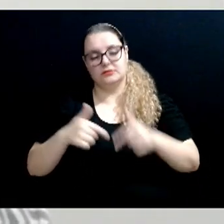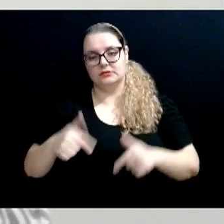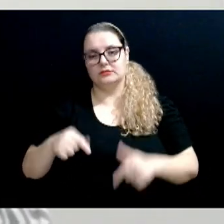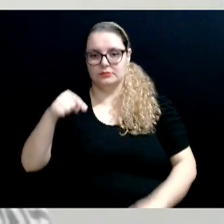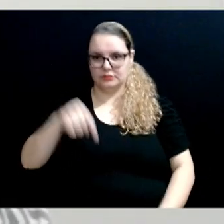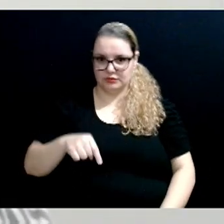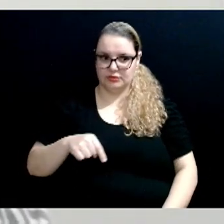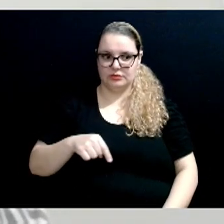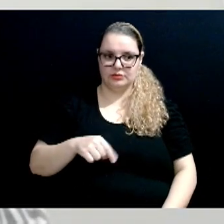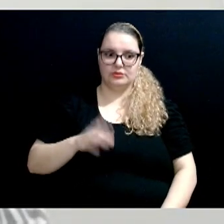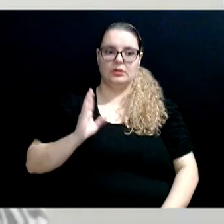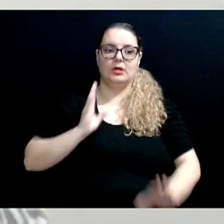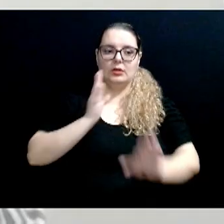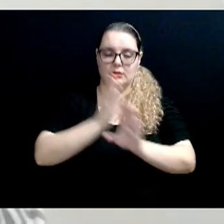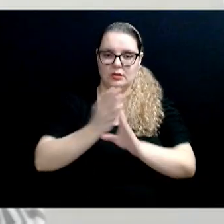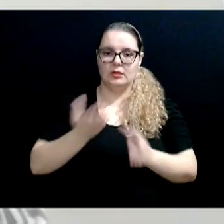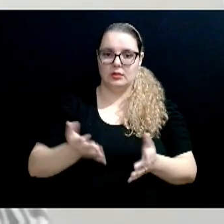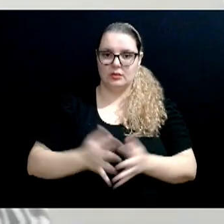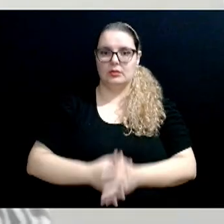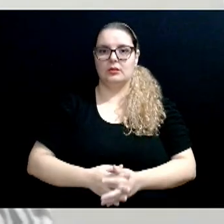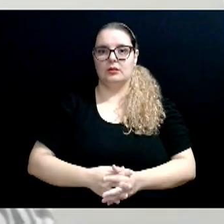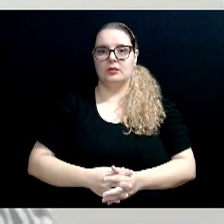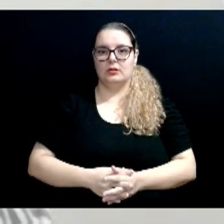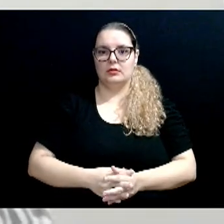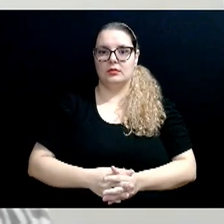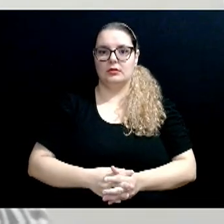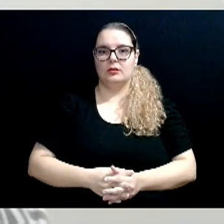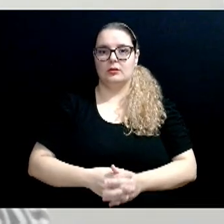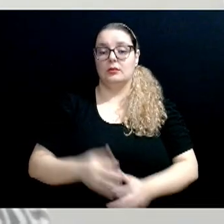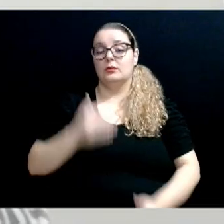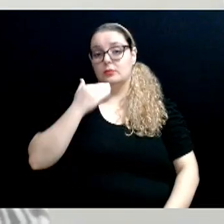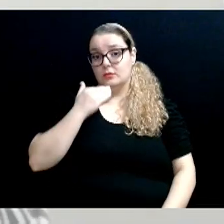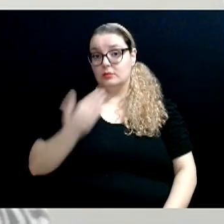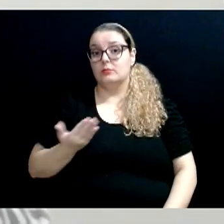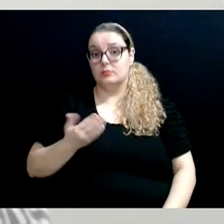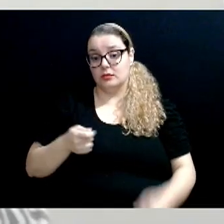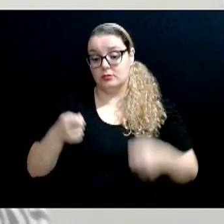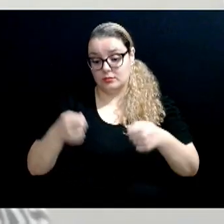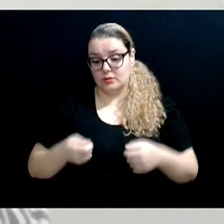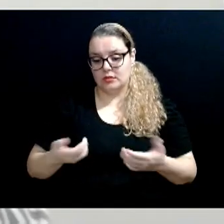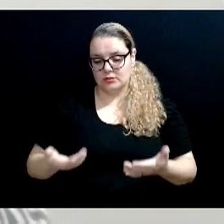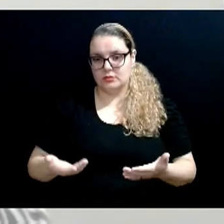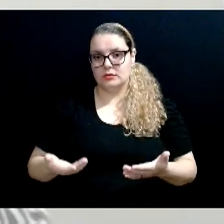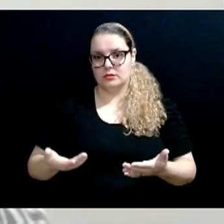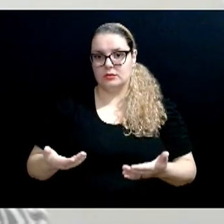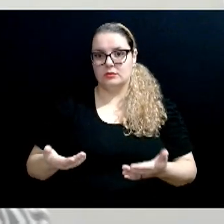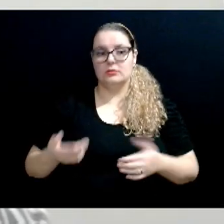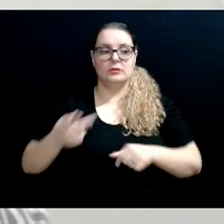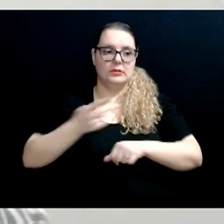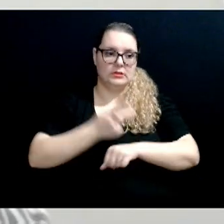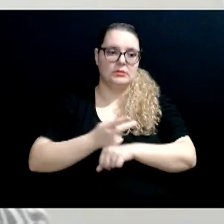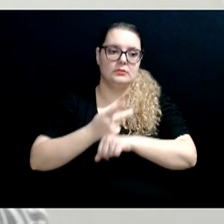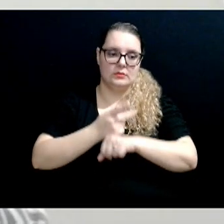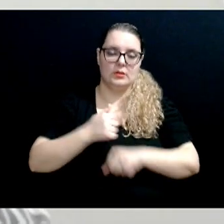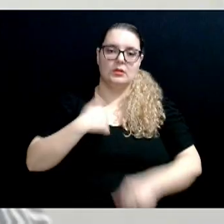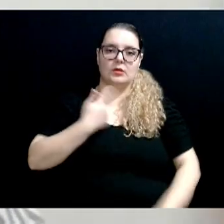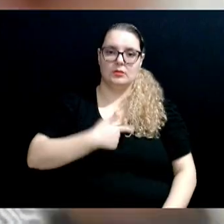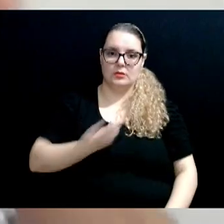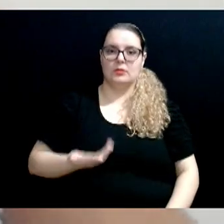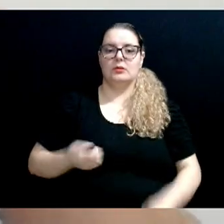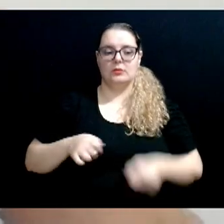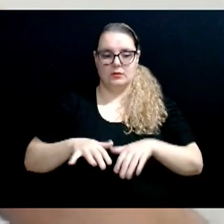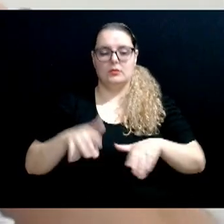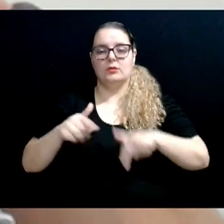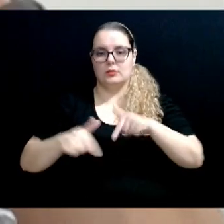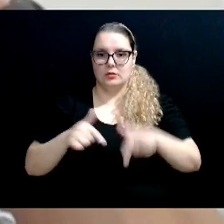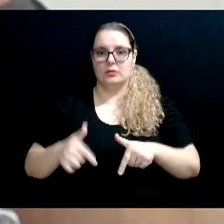encontro do que pedia, né, do que estava estabelecido nesse prêmio. Então, nós submetemos o trabalho e tivemos a felicidade aí